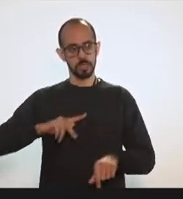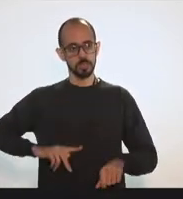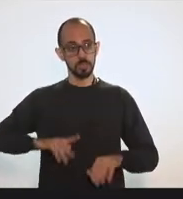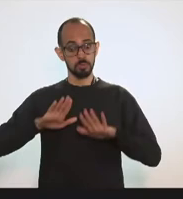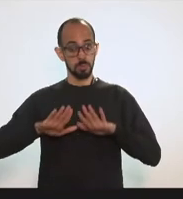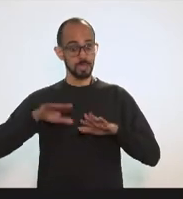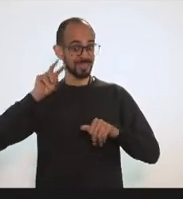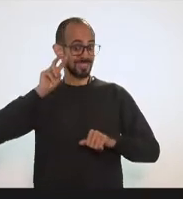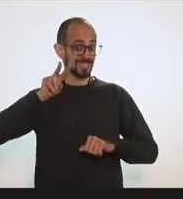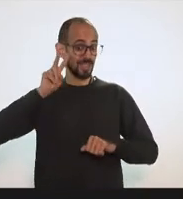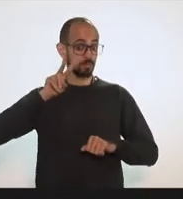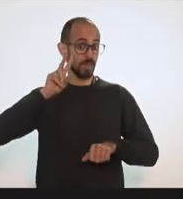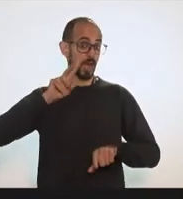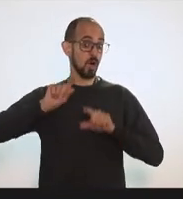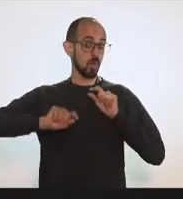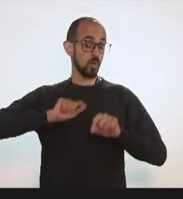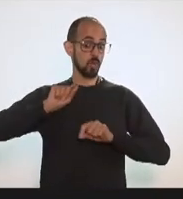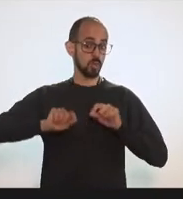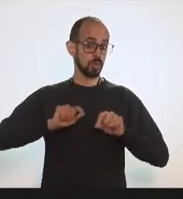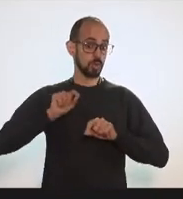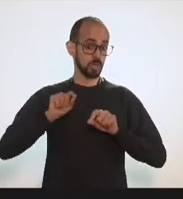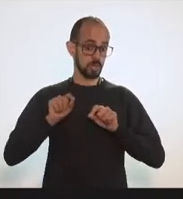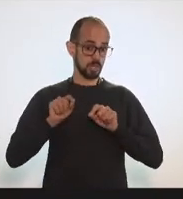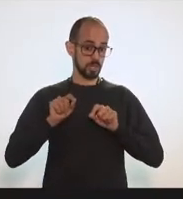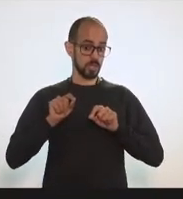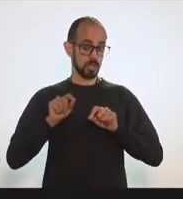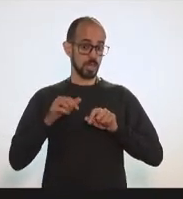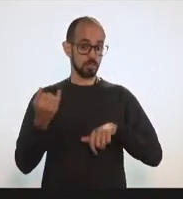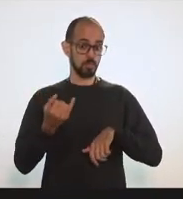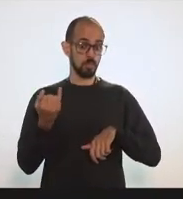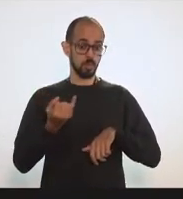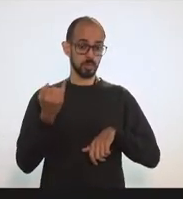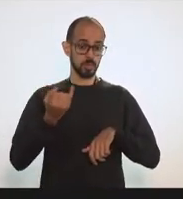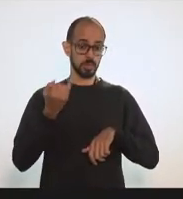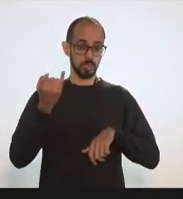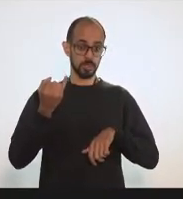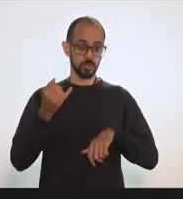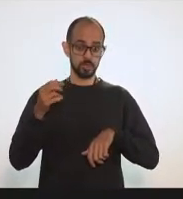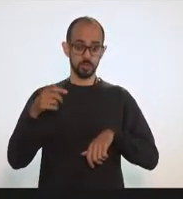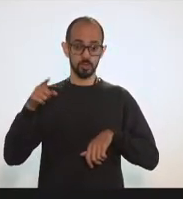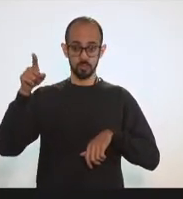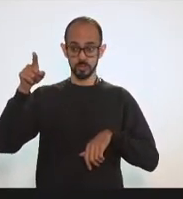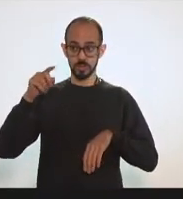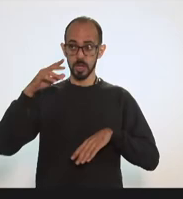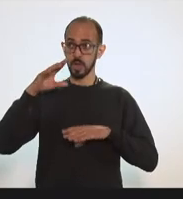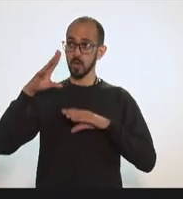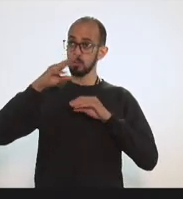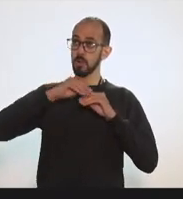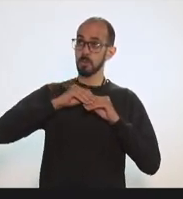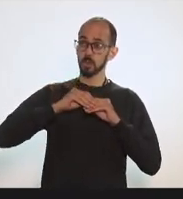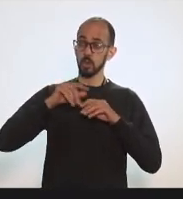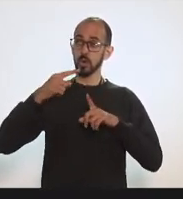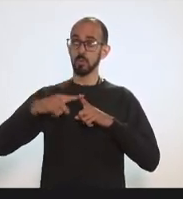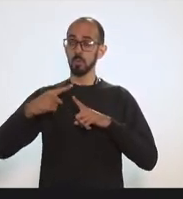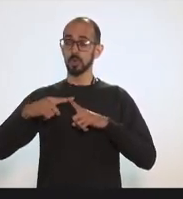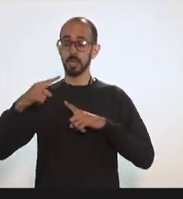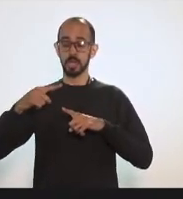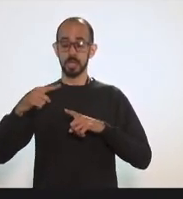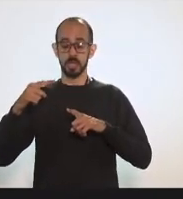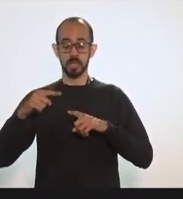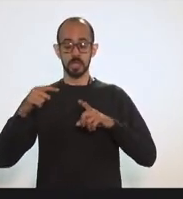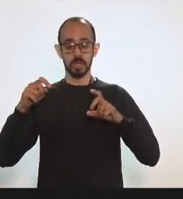lembrando que é importante a pontuação de Vossa Excelência, porque, segundo os dados do relatório, essa parte aí eu